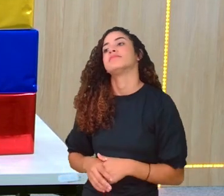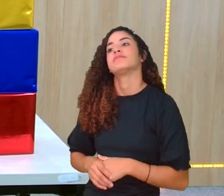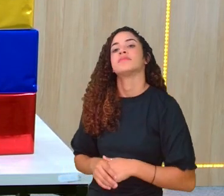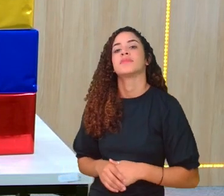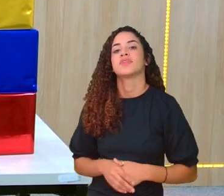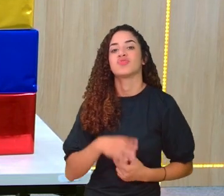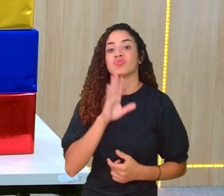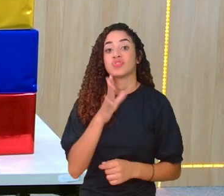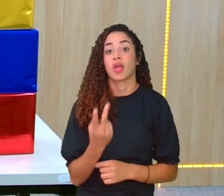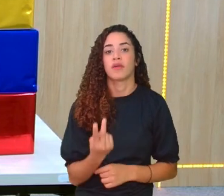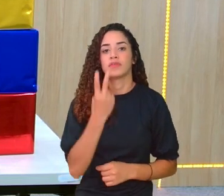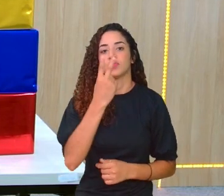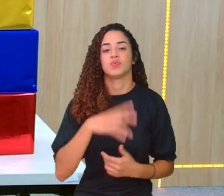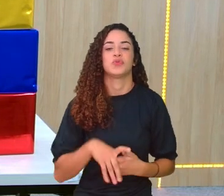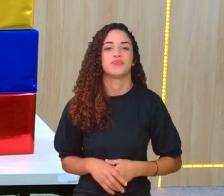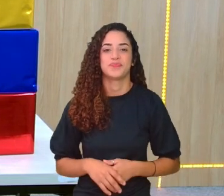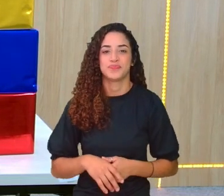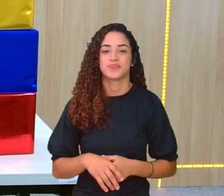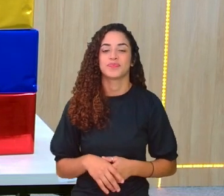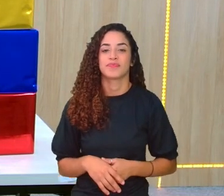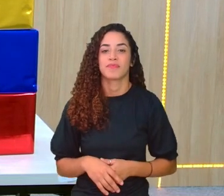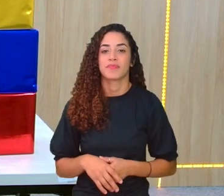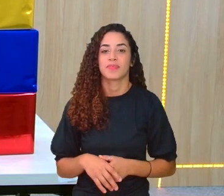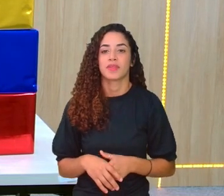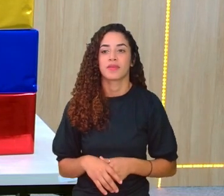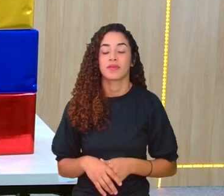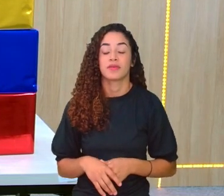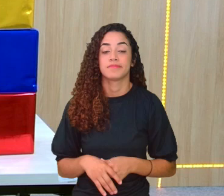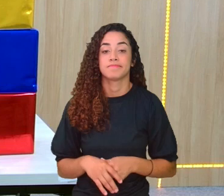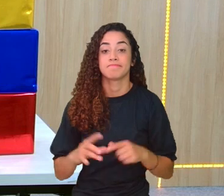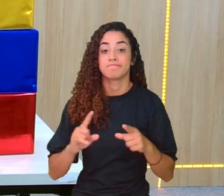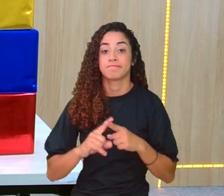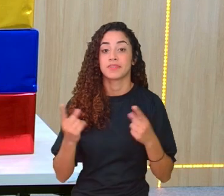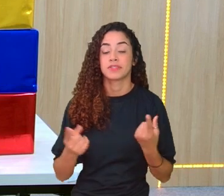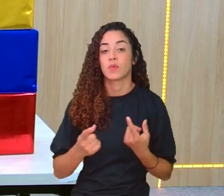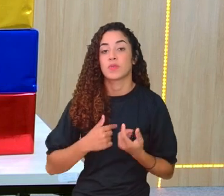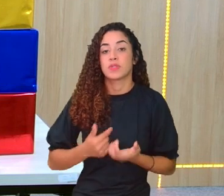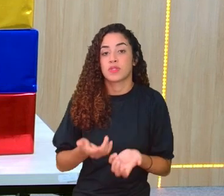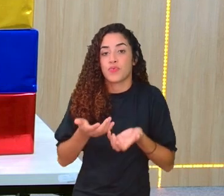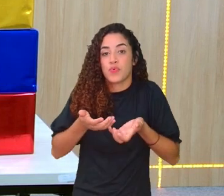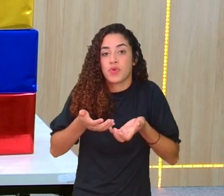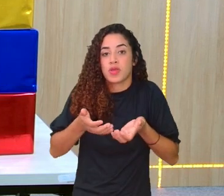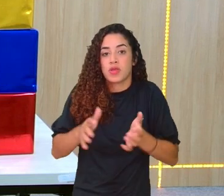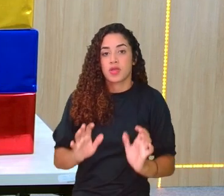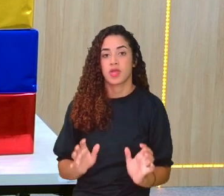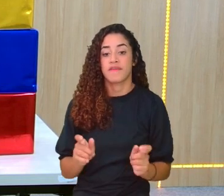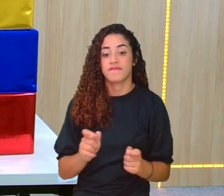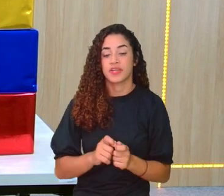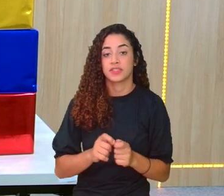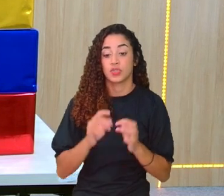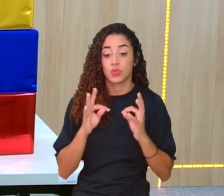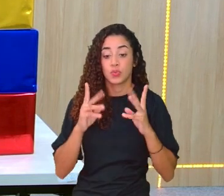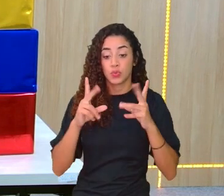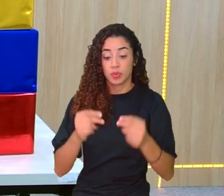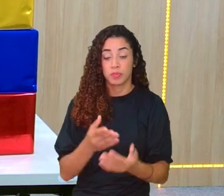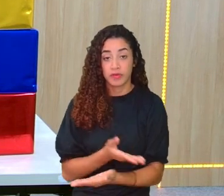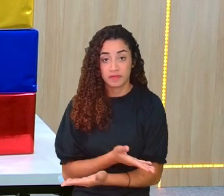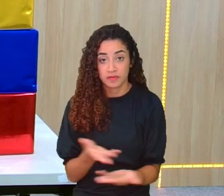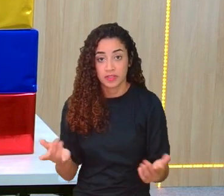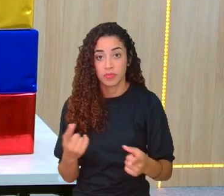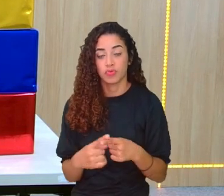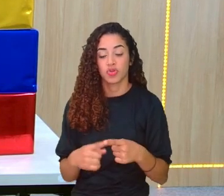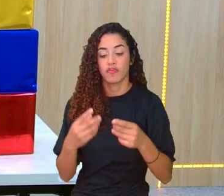Já fiz duas. Mas eu não quero fazer todas para você, porque eu vou deixar